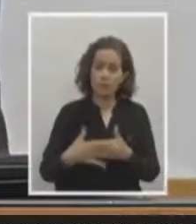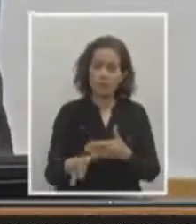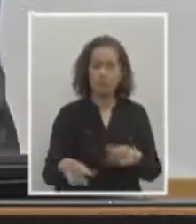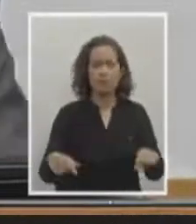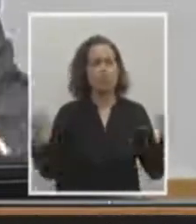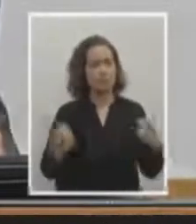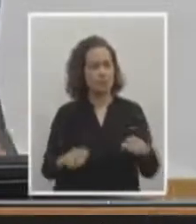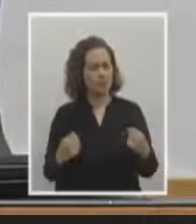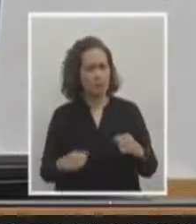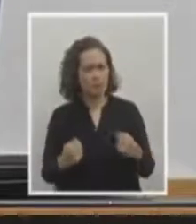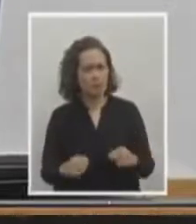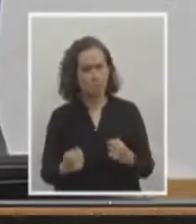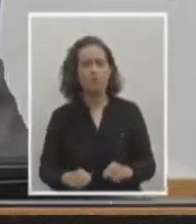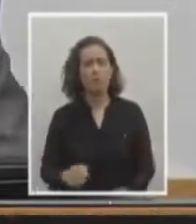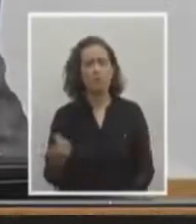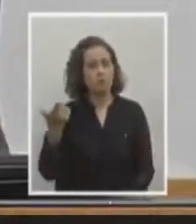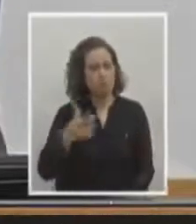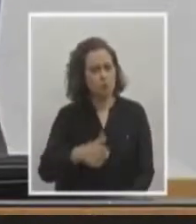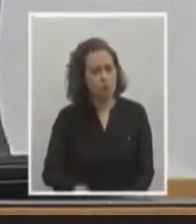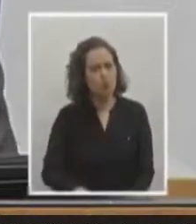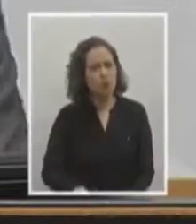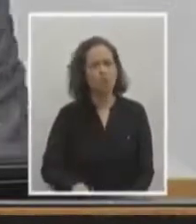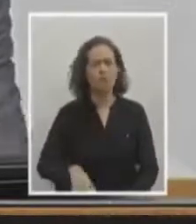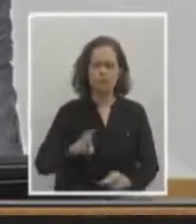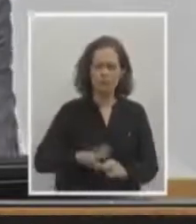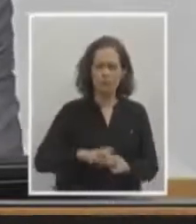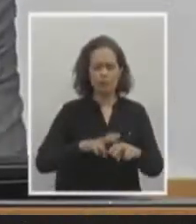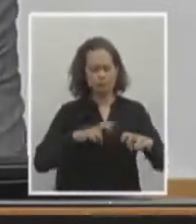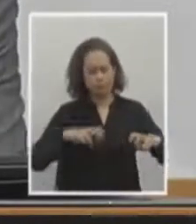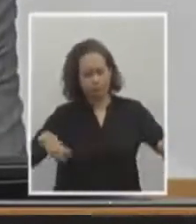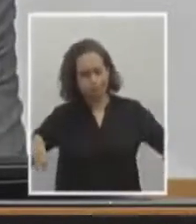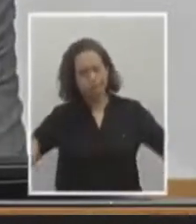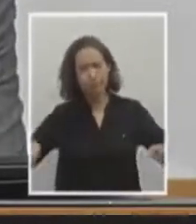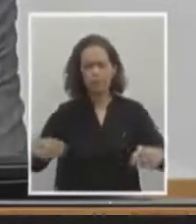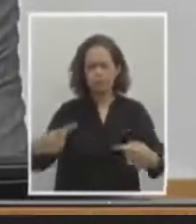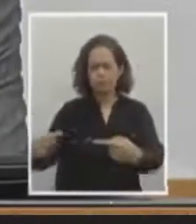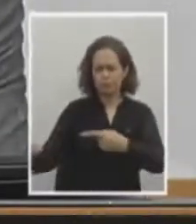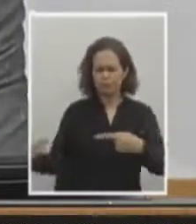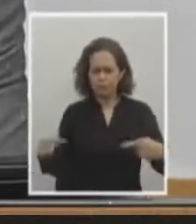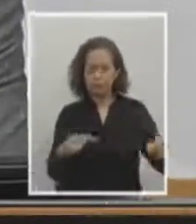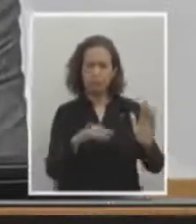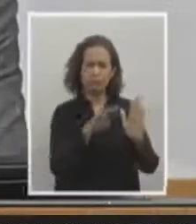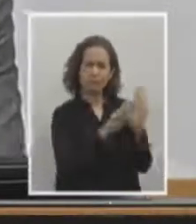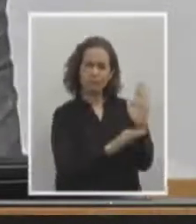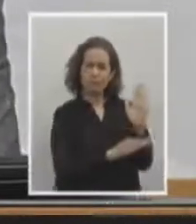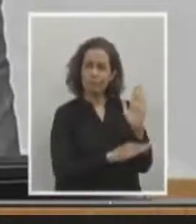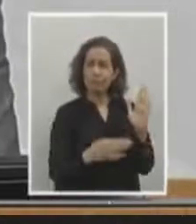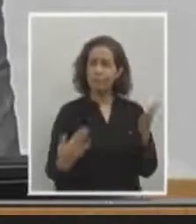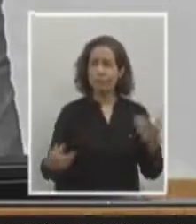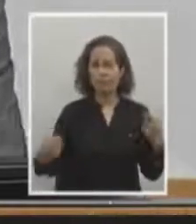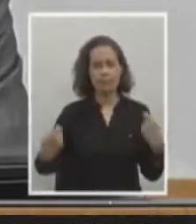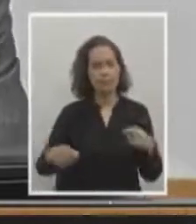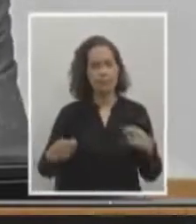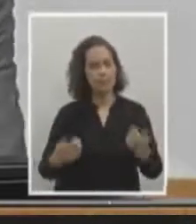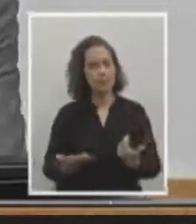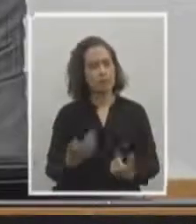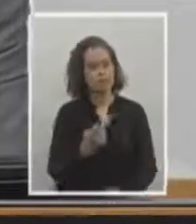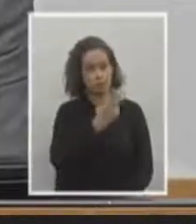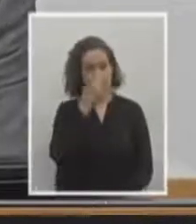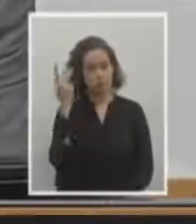mesa novamente para discutir e avaliar alguns pontos. Tá? Houve aí alguém disse